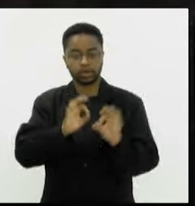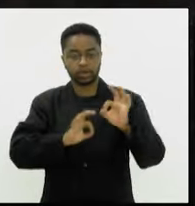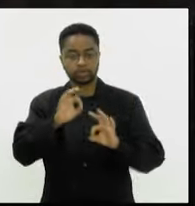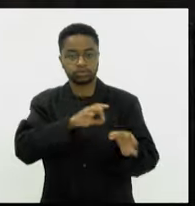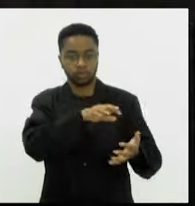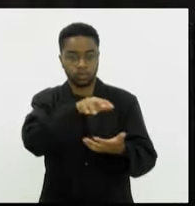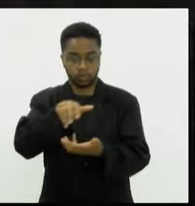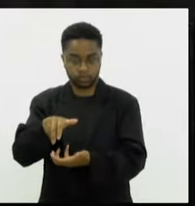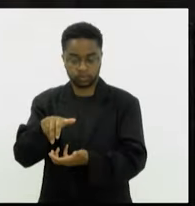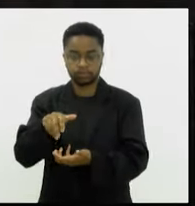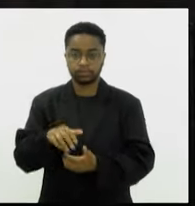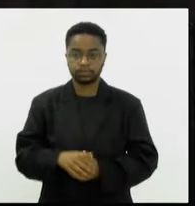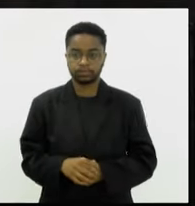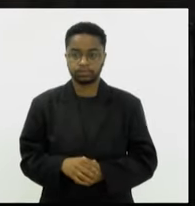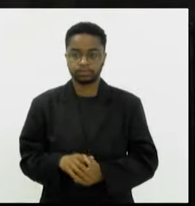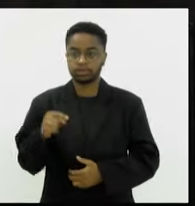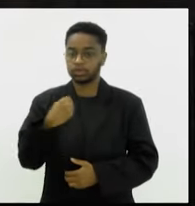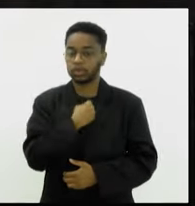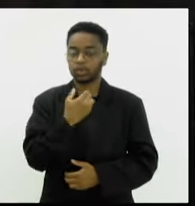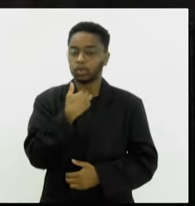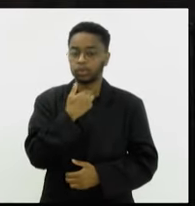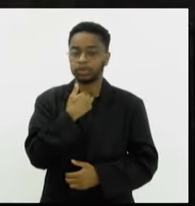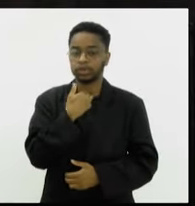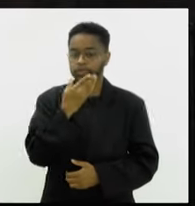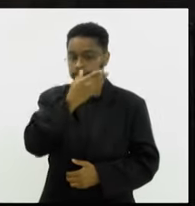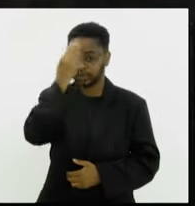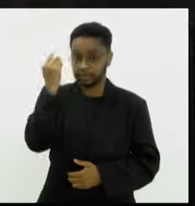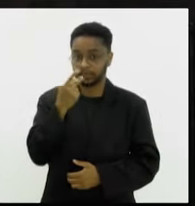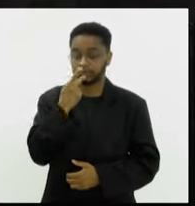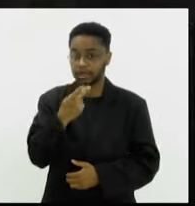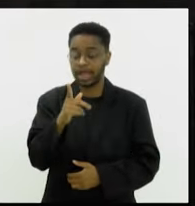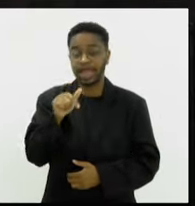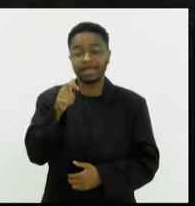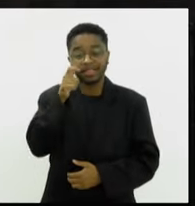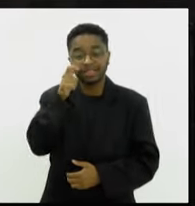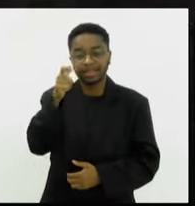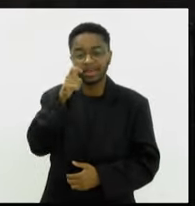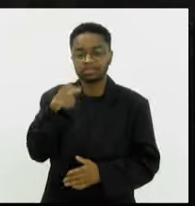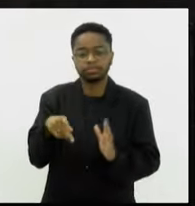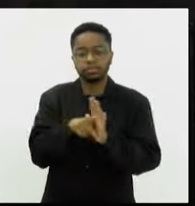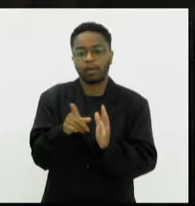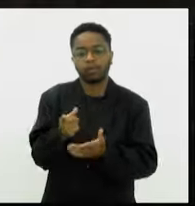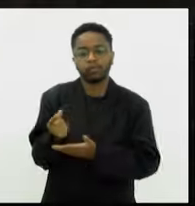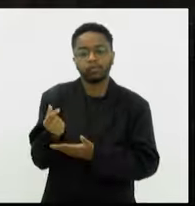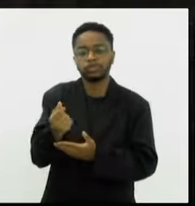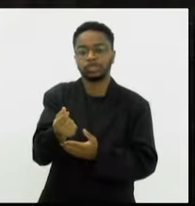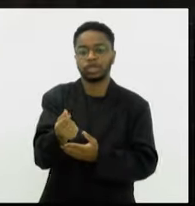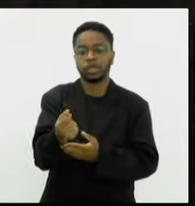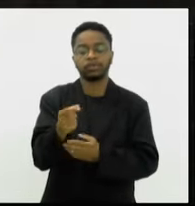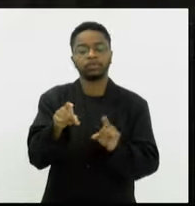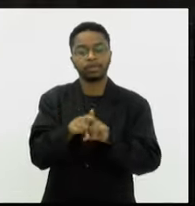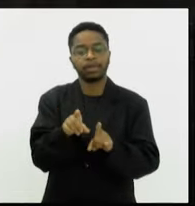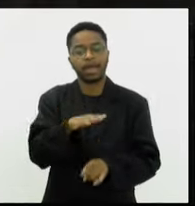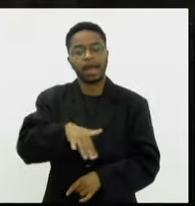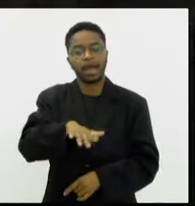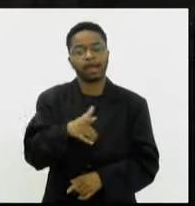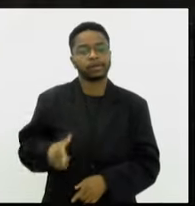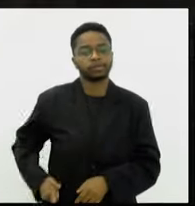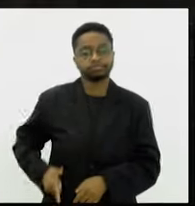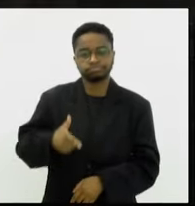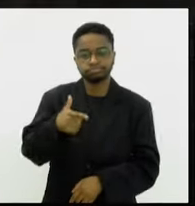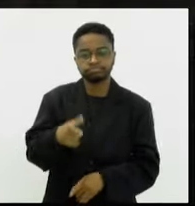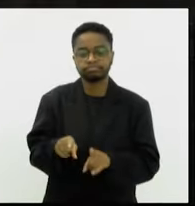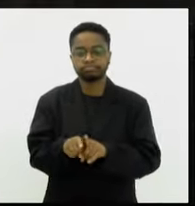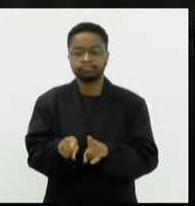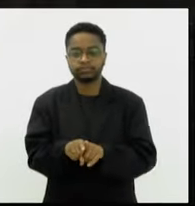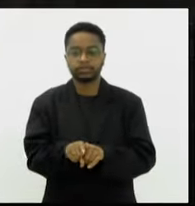Não deixemos de frisar que são os interesses do capital, os interesses da indústria armamentista, os